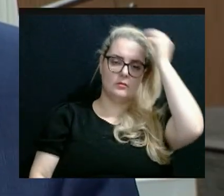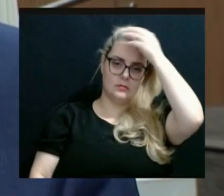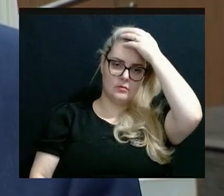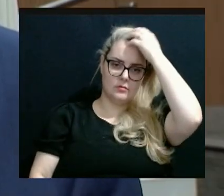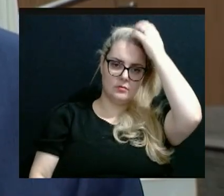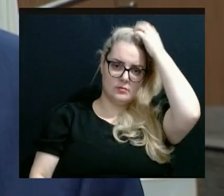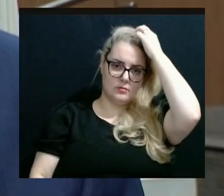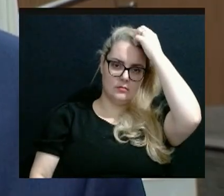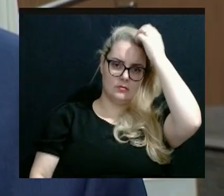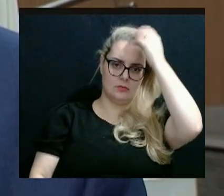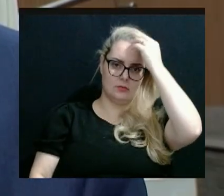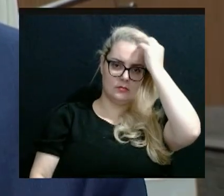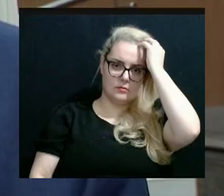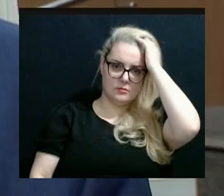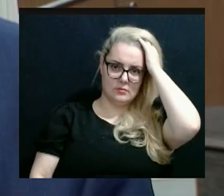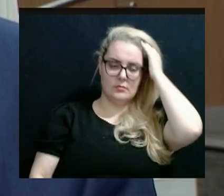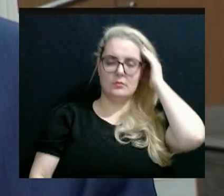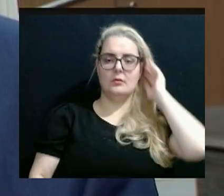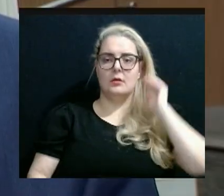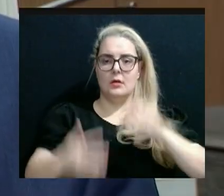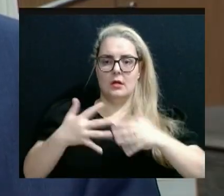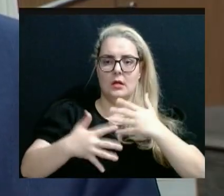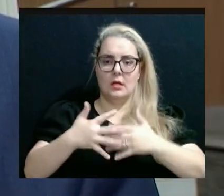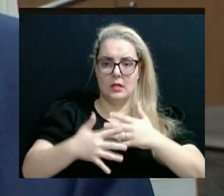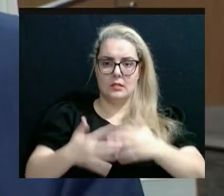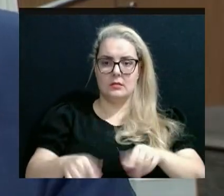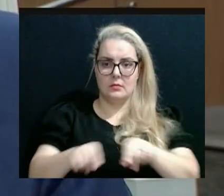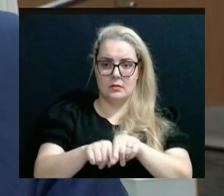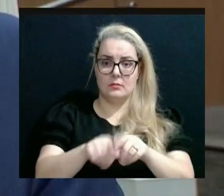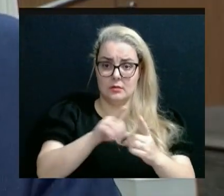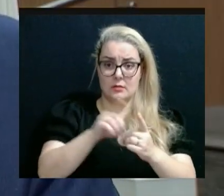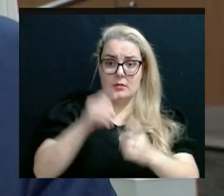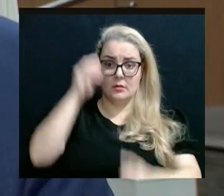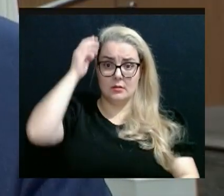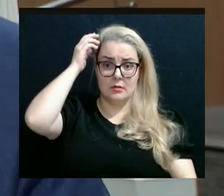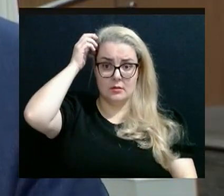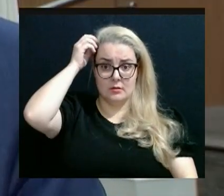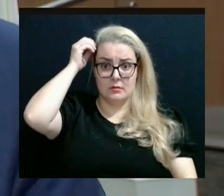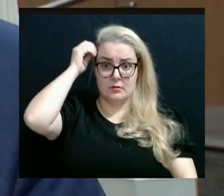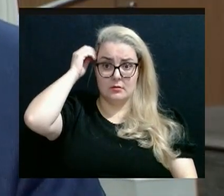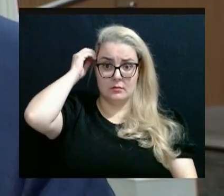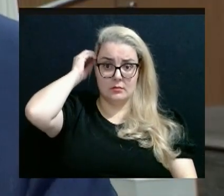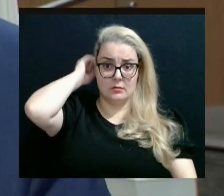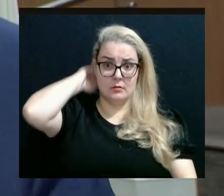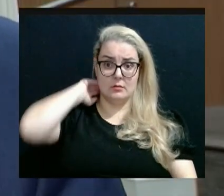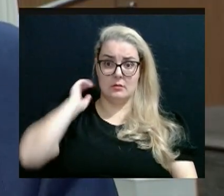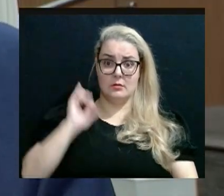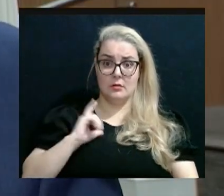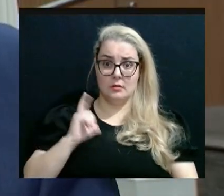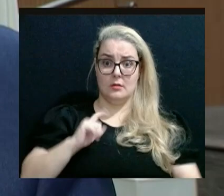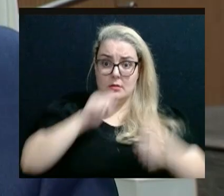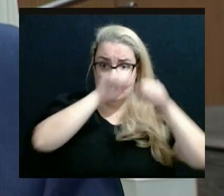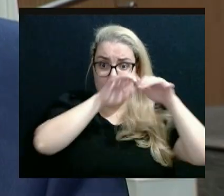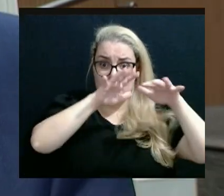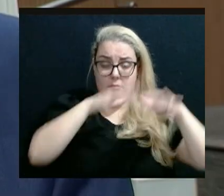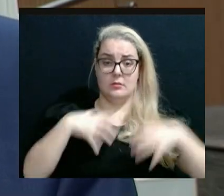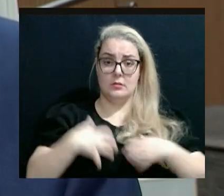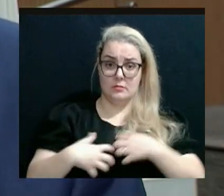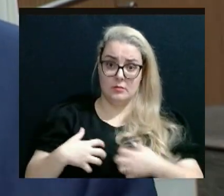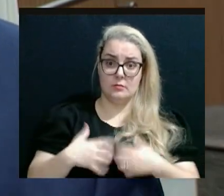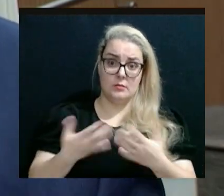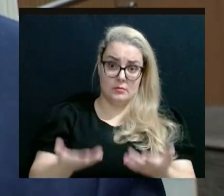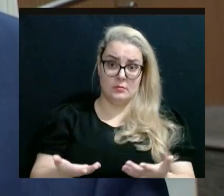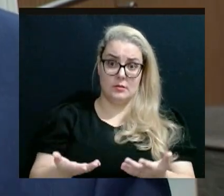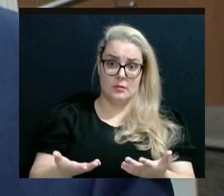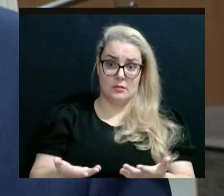o que? Além de também nos atrapalhar também no atendimento, acaba também quem tem, né, o autismo fica incomodado com aquela situação. E o